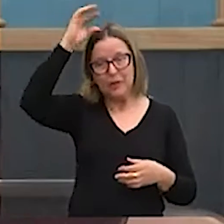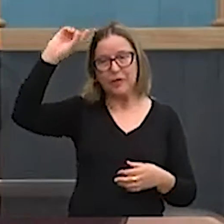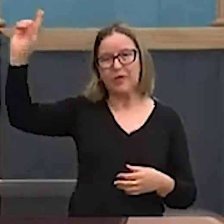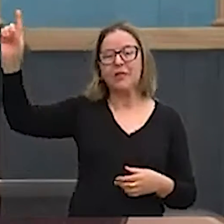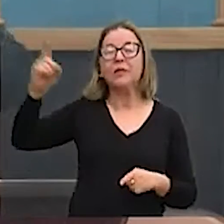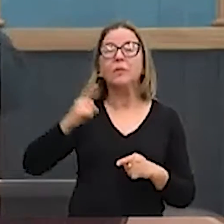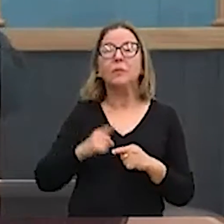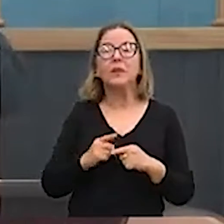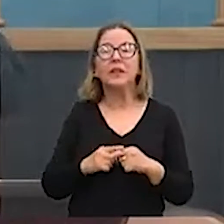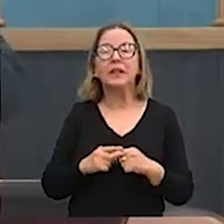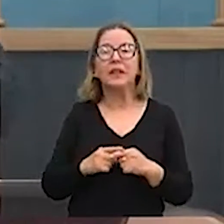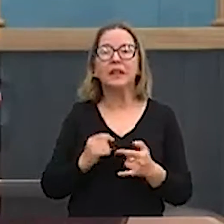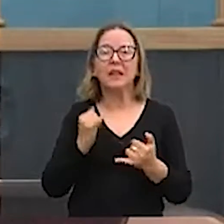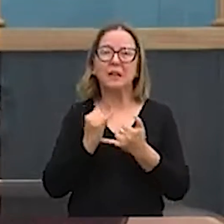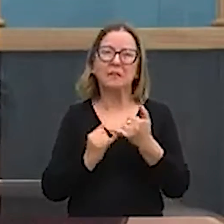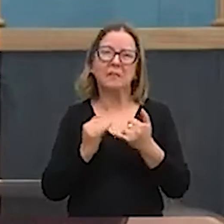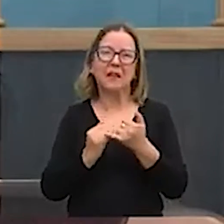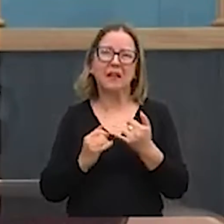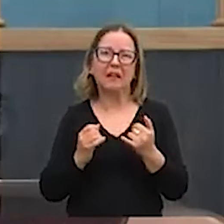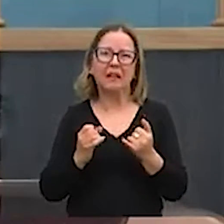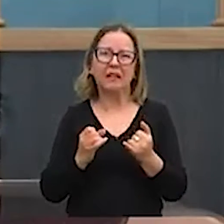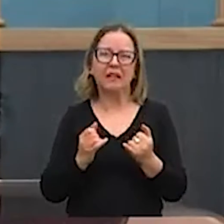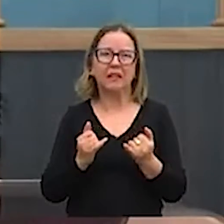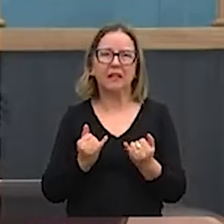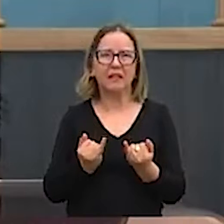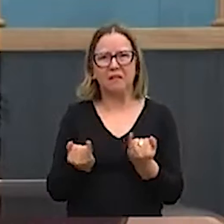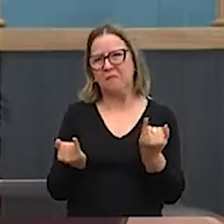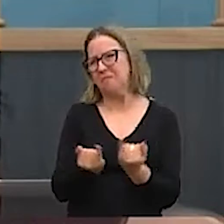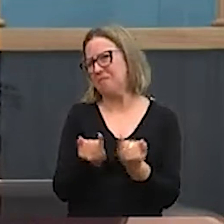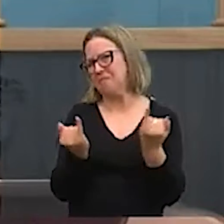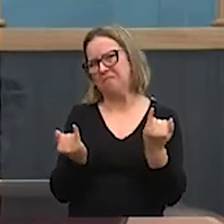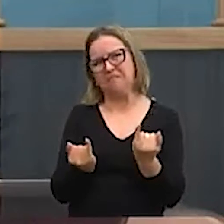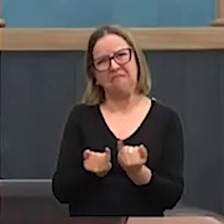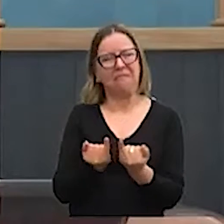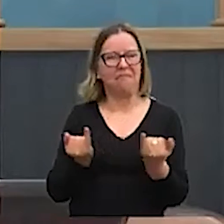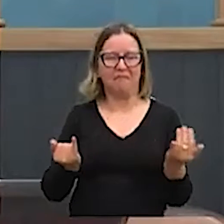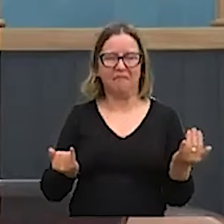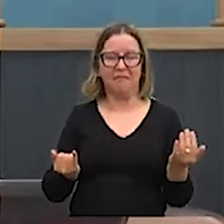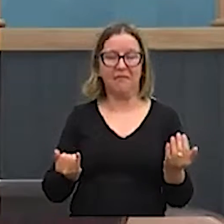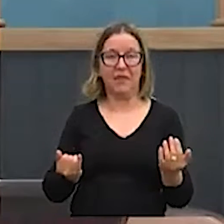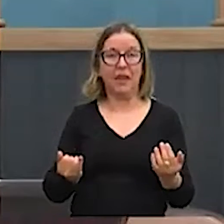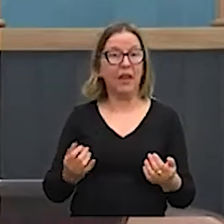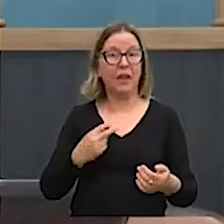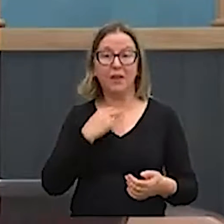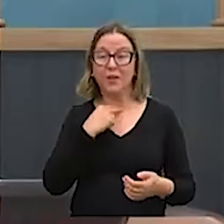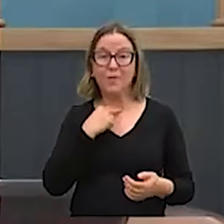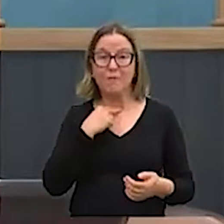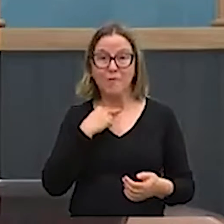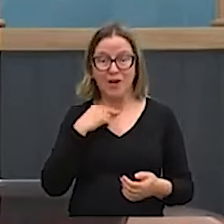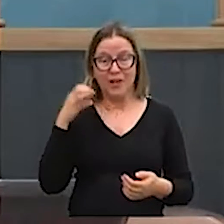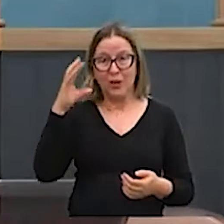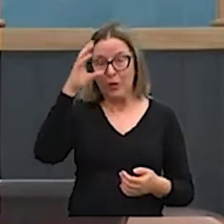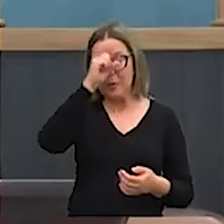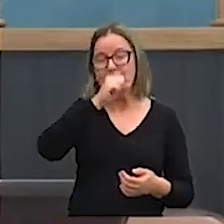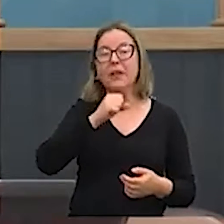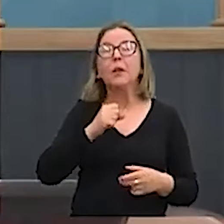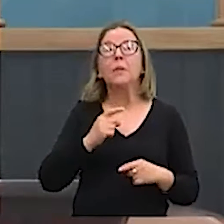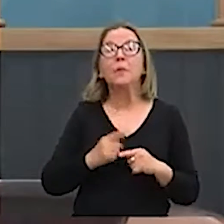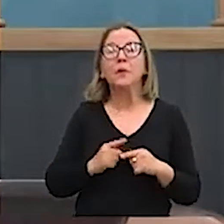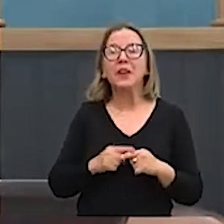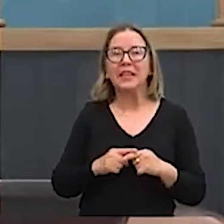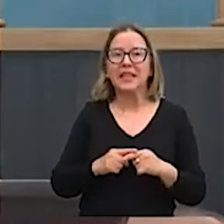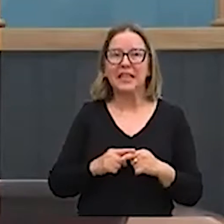Porque ele parece bobagem, tolice. E não pode entendê-las porque elas